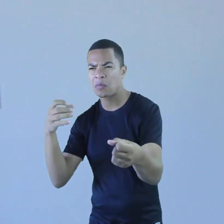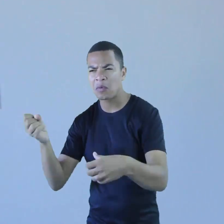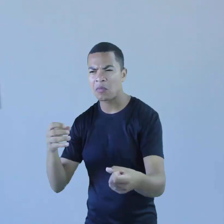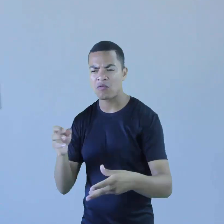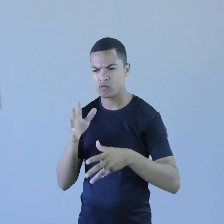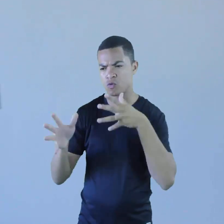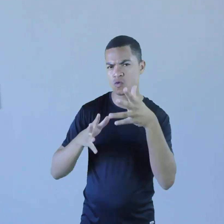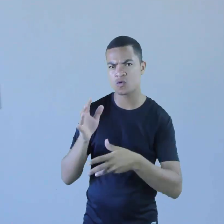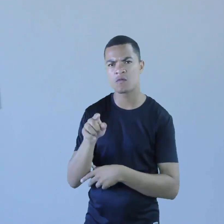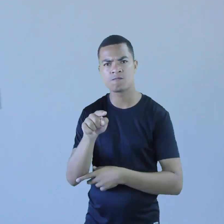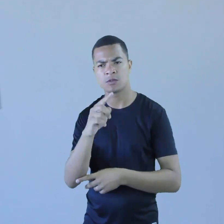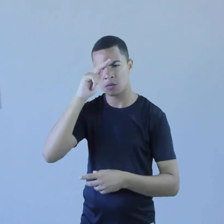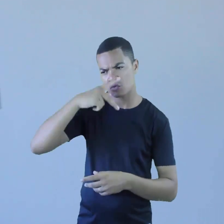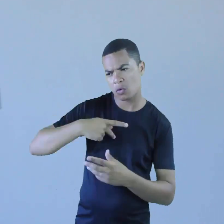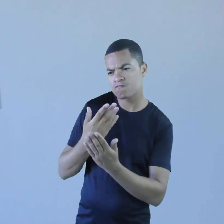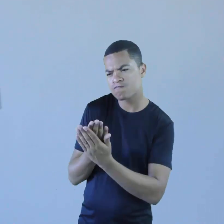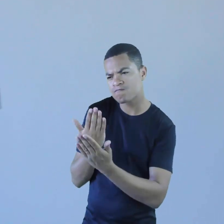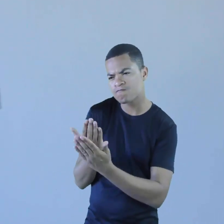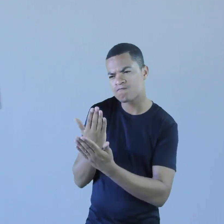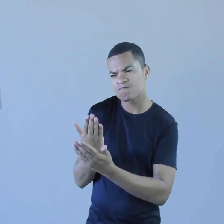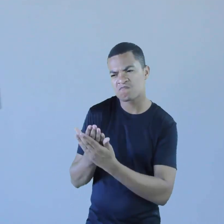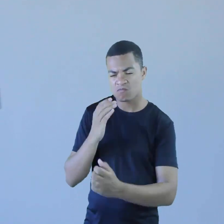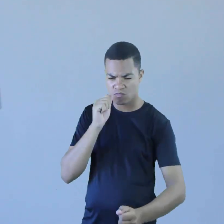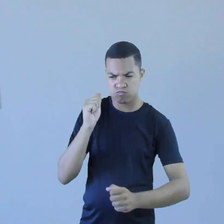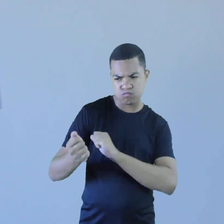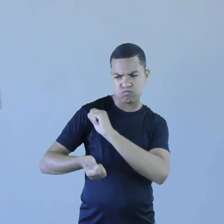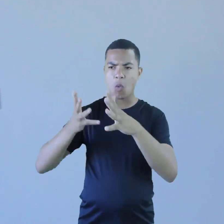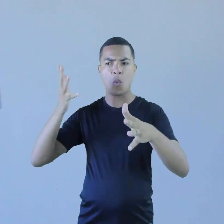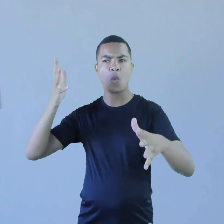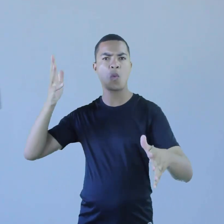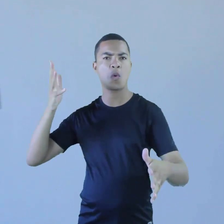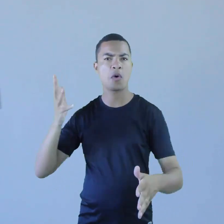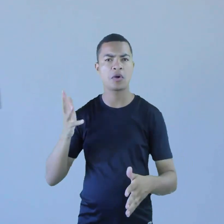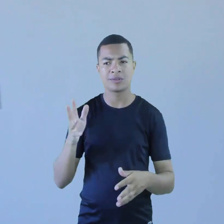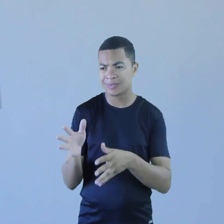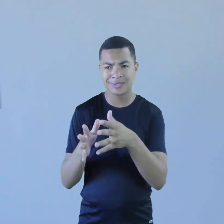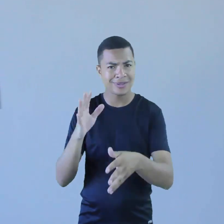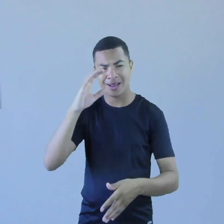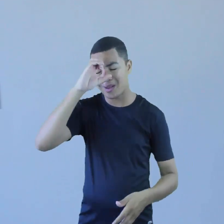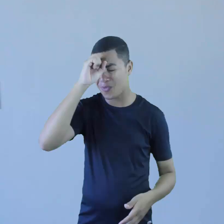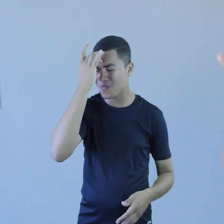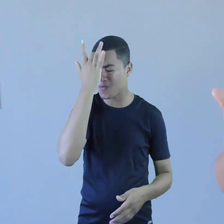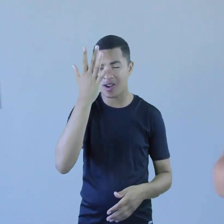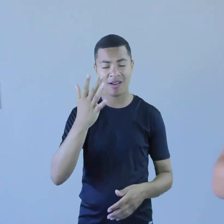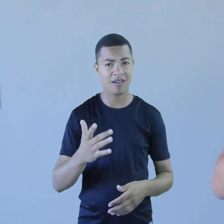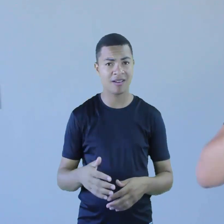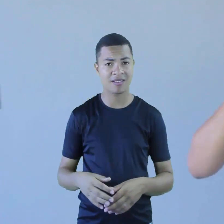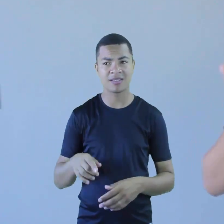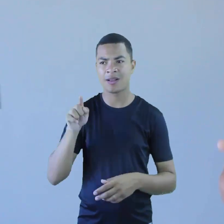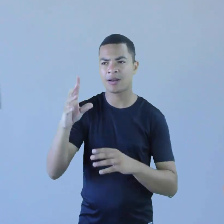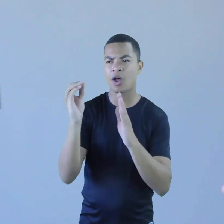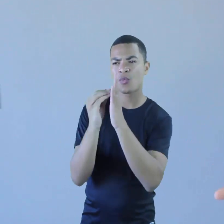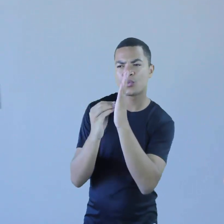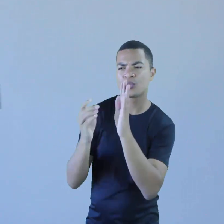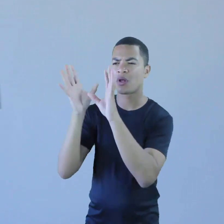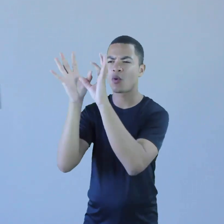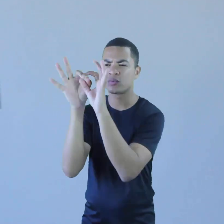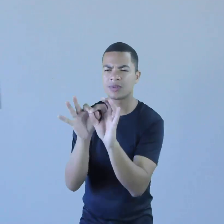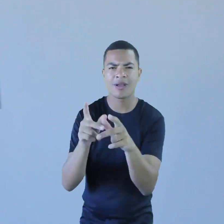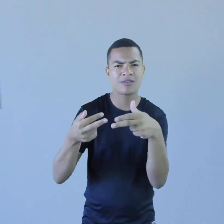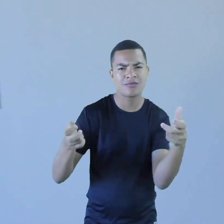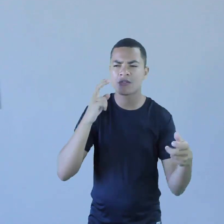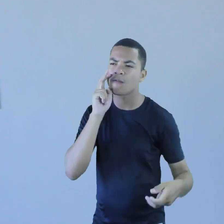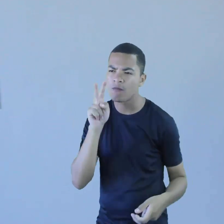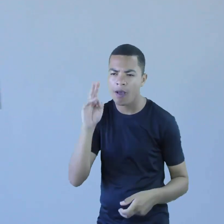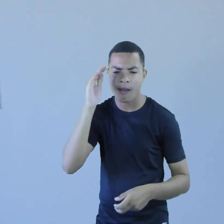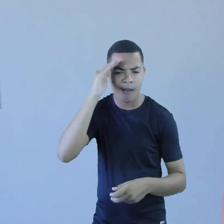na sua mente. Você não vai conseguir entender claramente tudo o que você vai estar vendo, todos os sinais ali que estarão sendo sinalizados naquele vídeo.